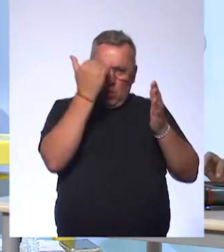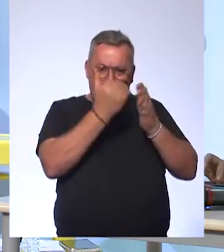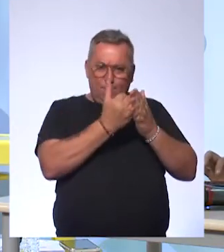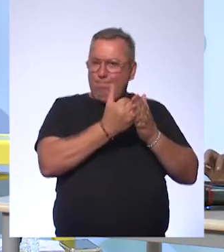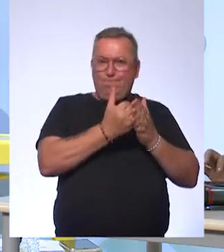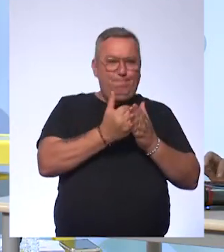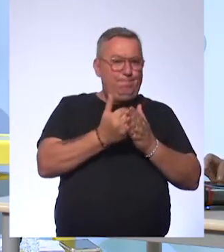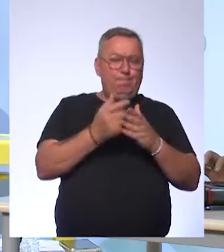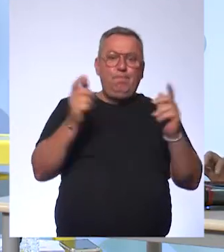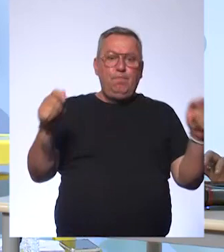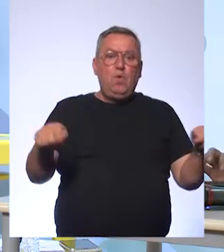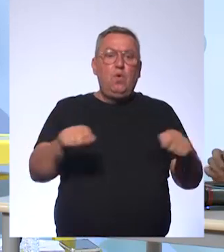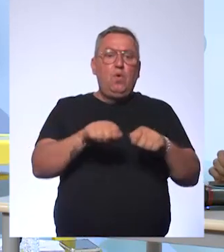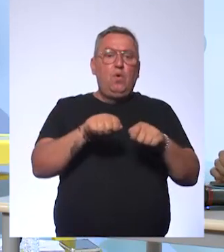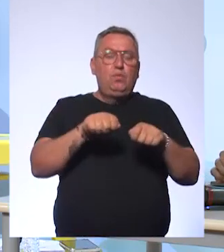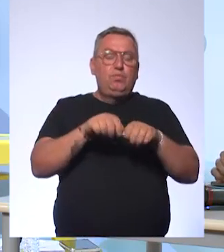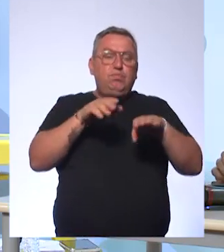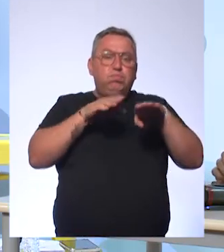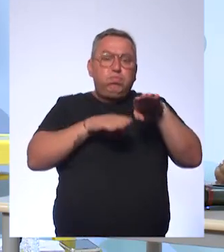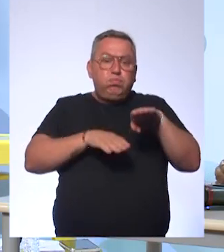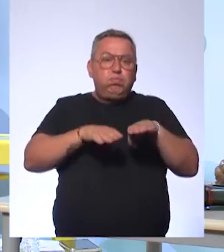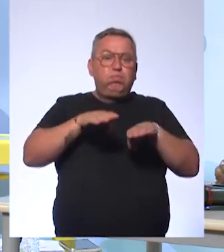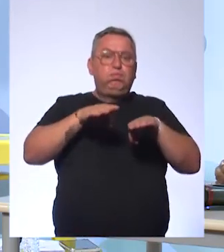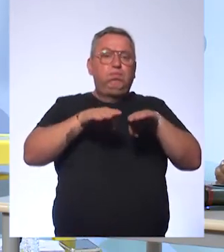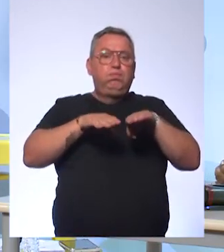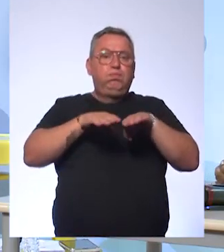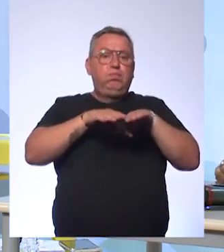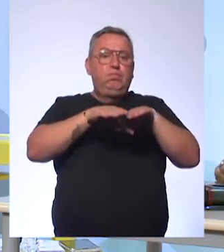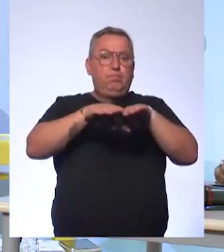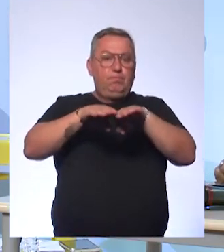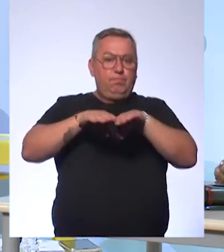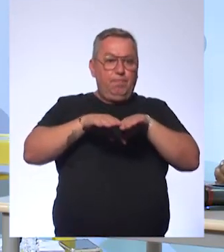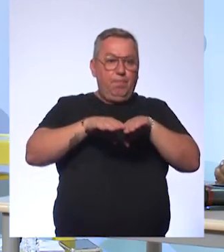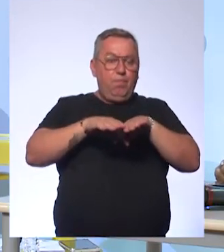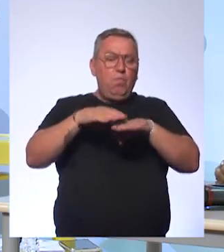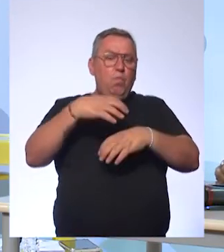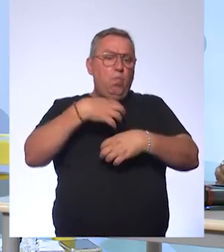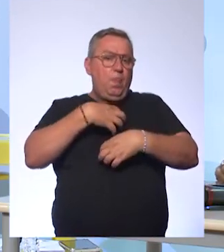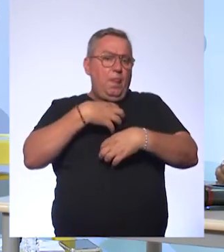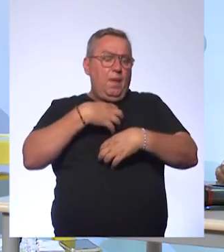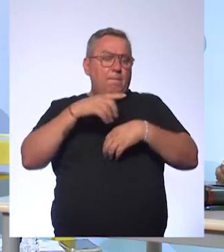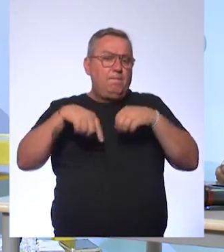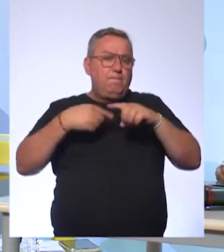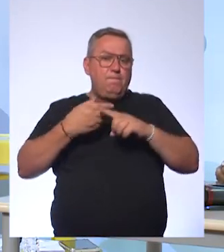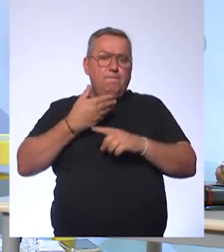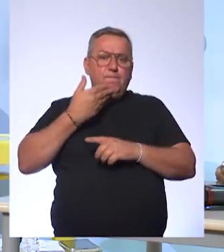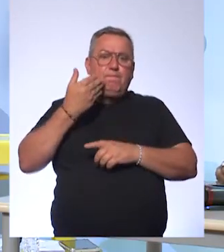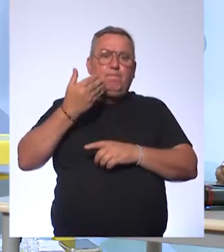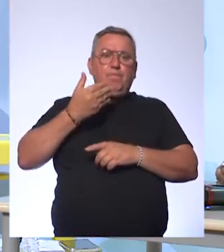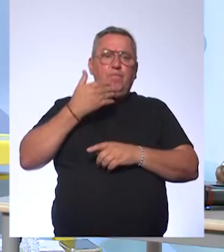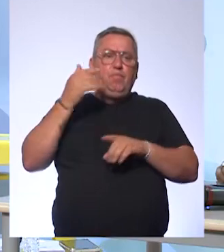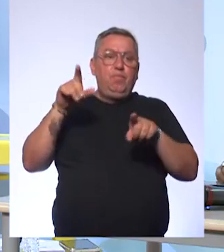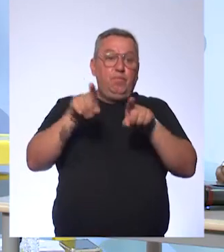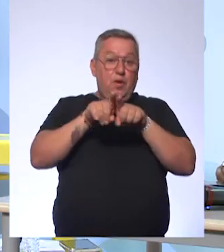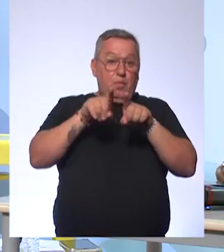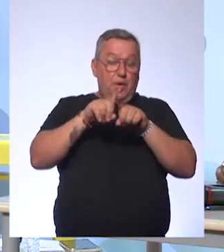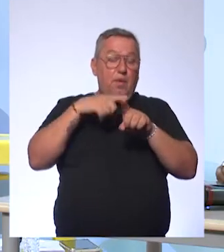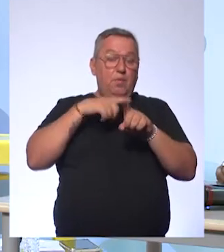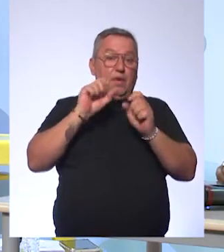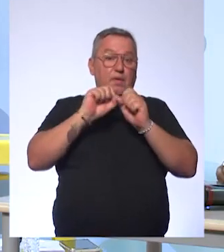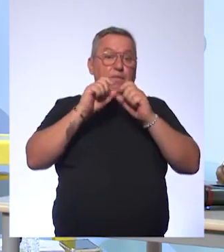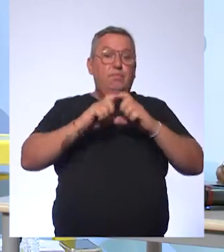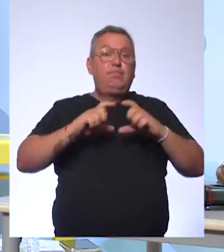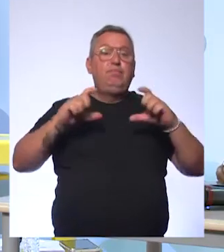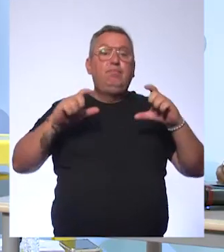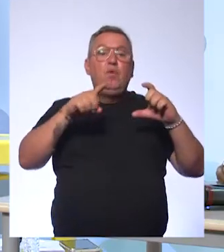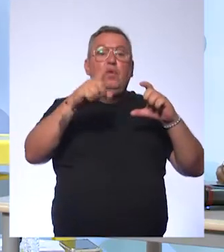Você pode balancear, ok? Da maneira mais fácil. E para balancear a equação,